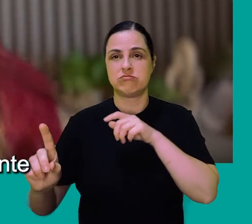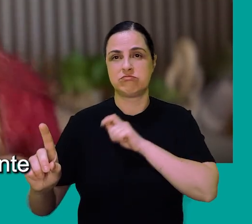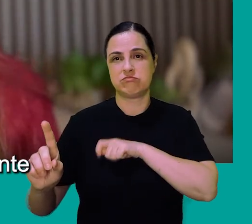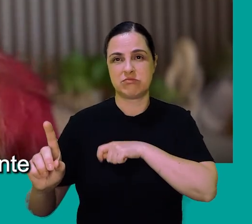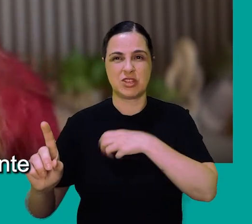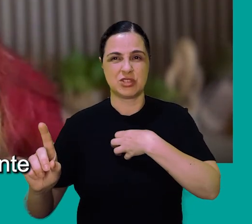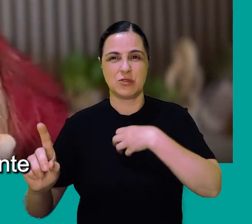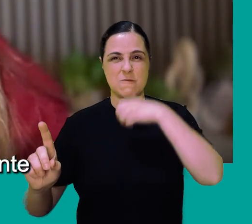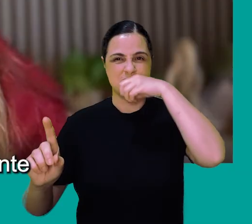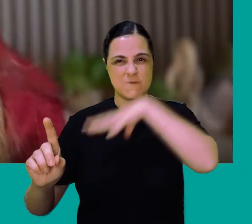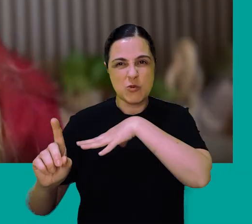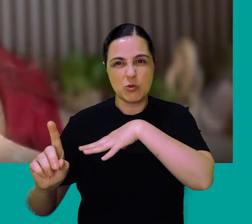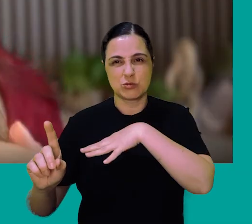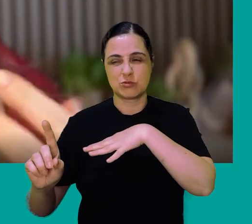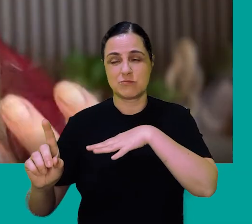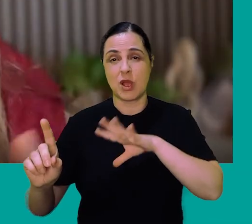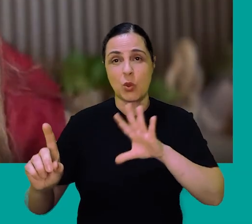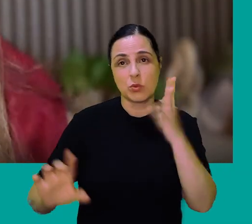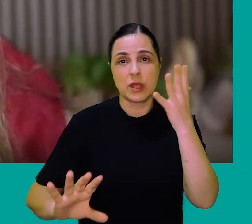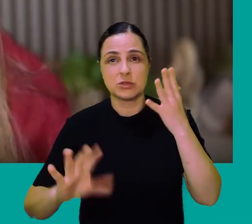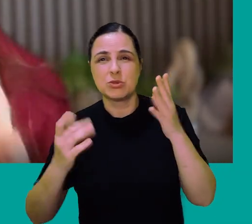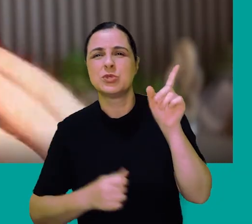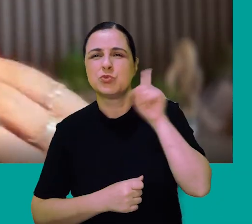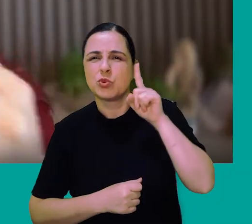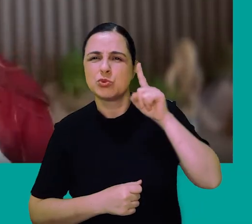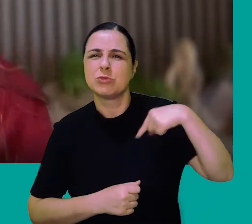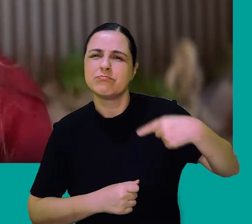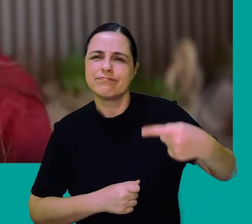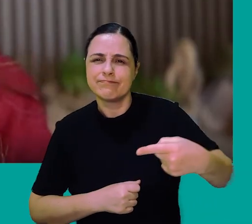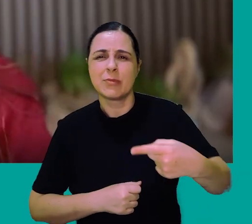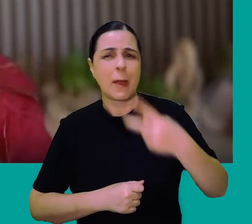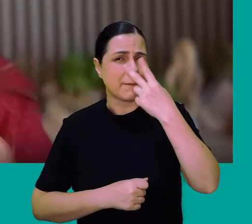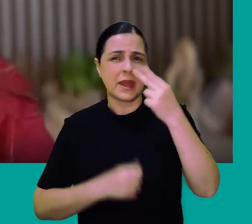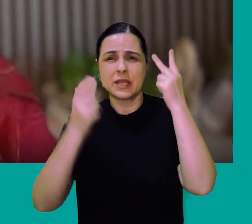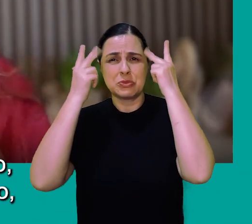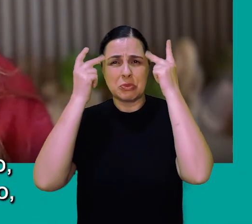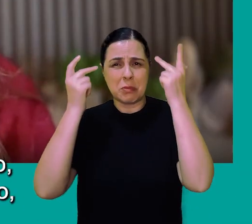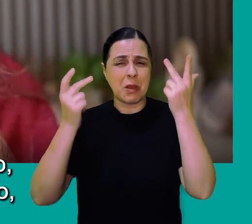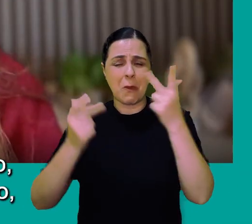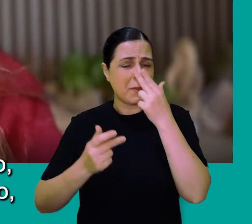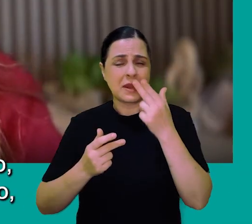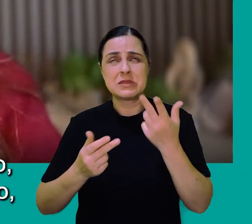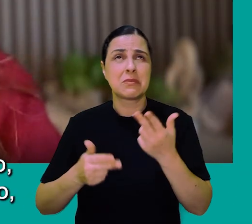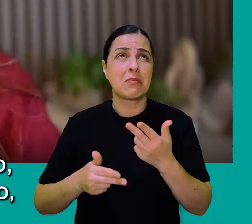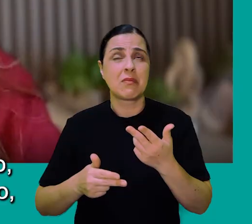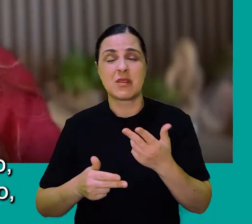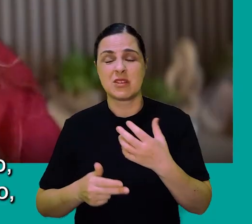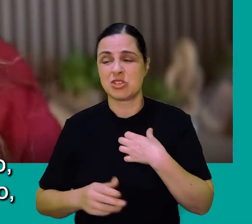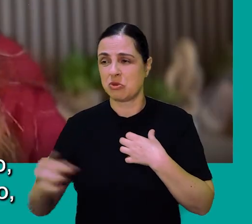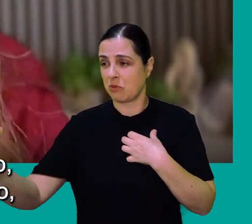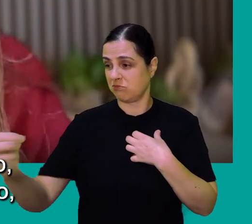ambiente cotidianamente e corriqueiramente, né, que eles vão sinalizar de alguma maneira esse